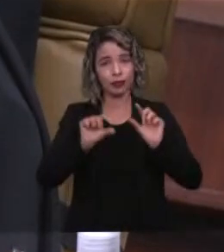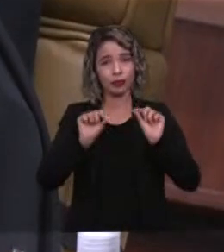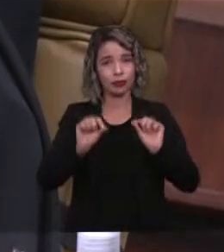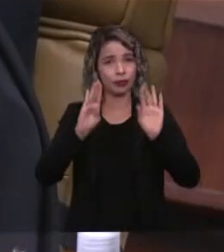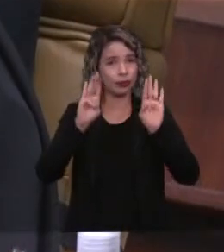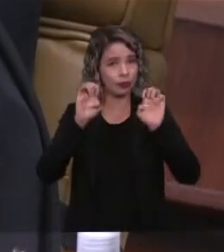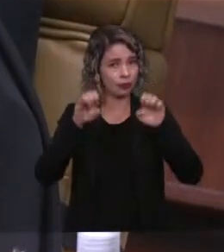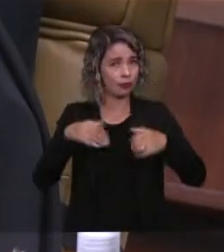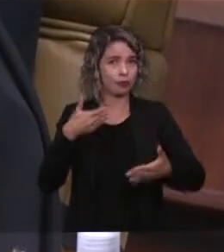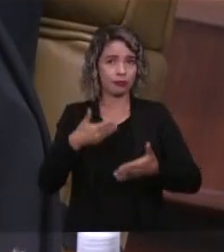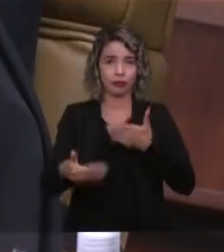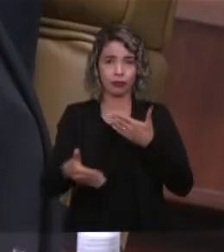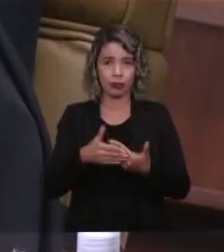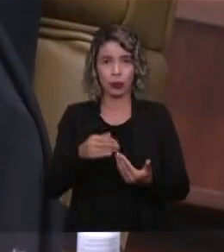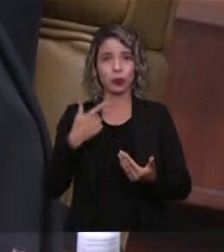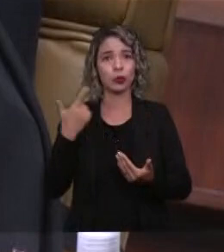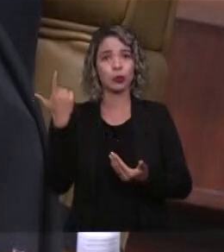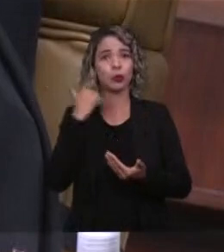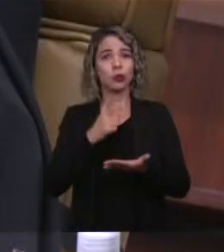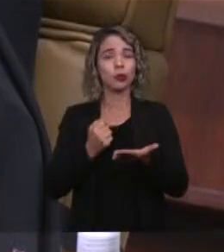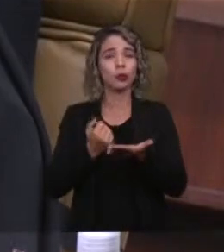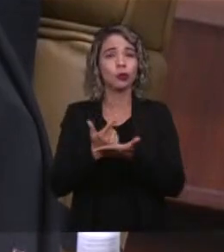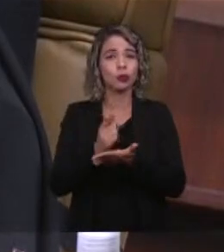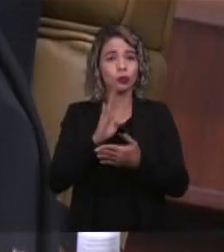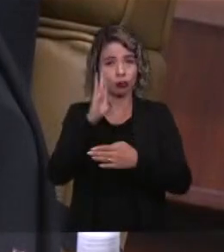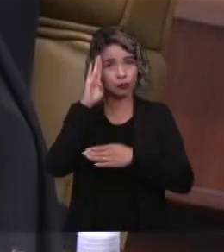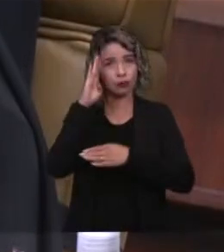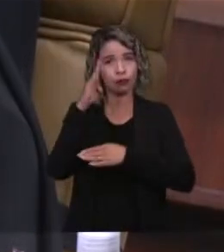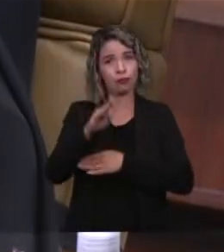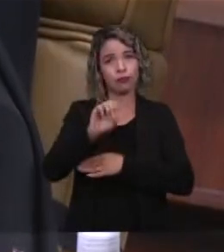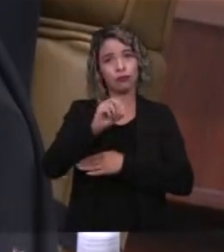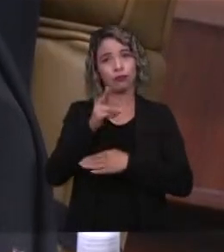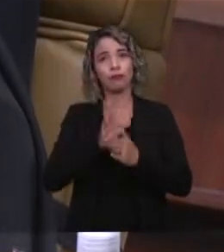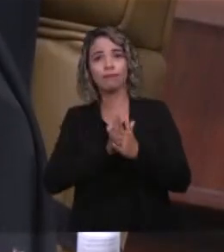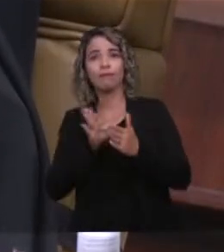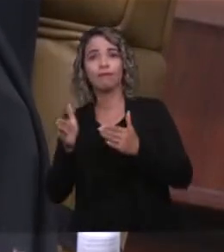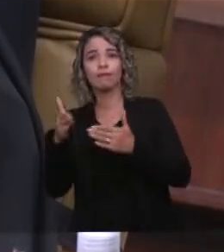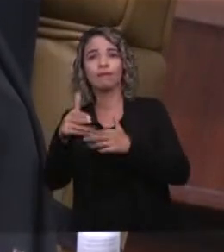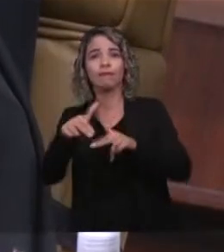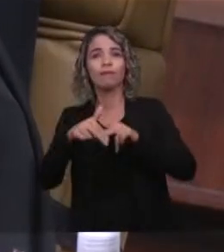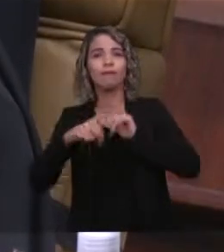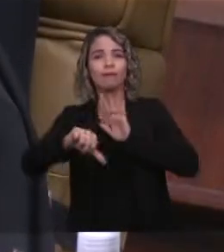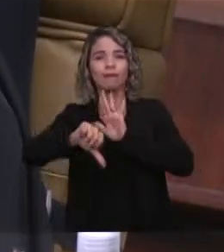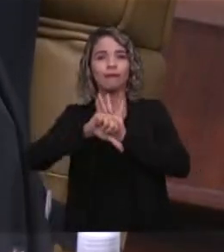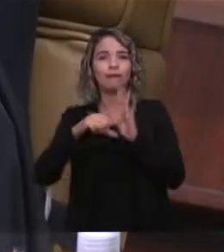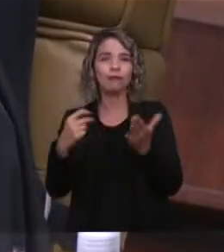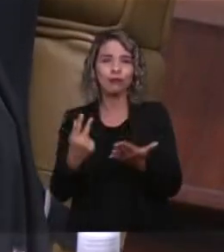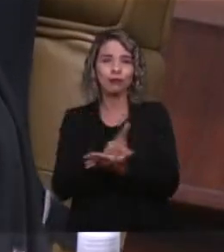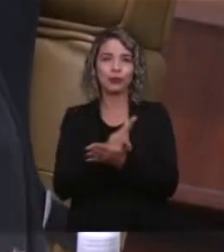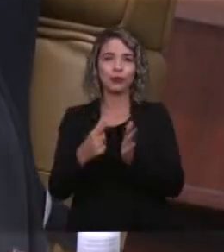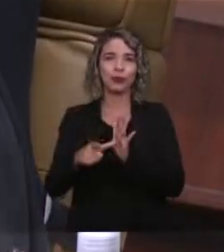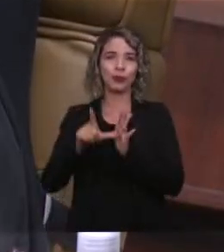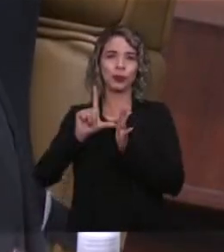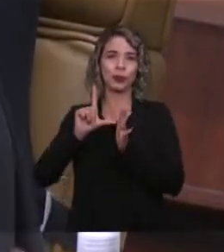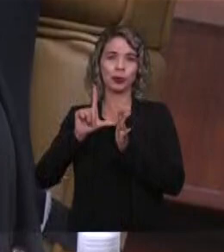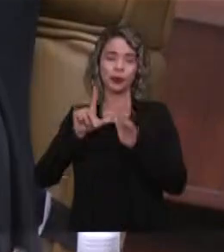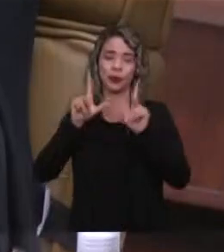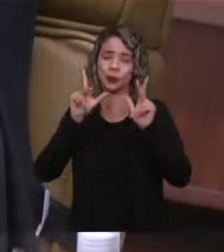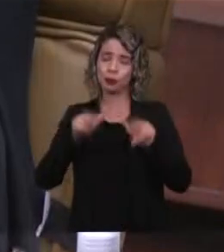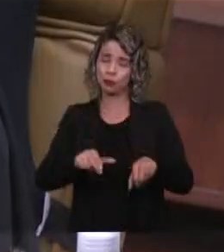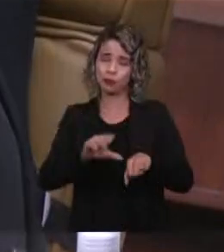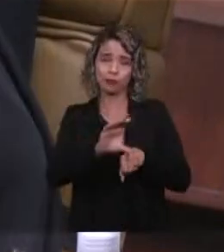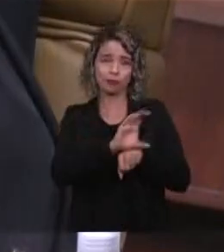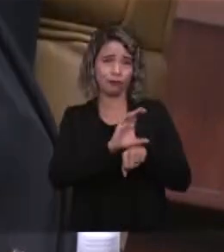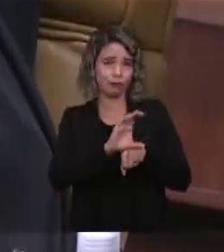de qualquer índole derivados ou obtidos direto ou indiretamente da ocorrência de um delito. Ou seja, a redação também muito próxima do Código